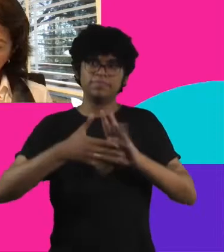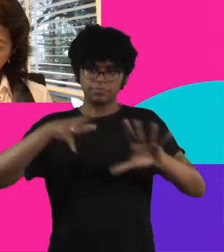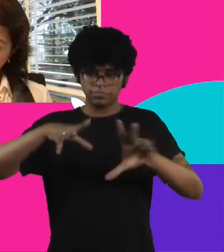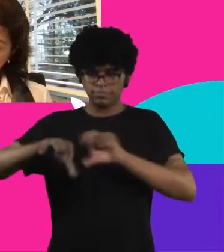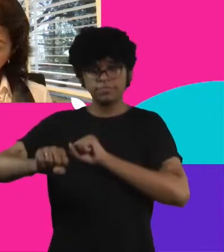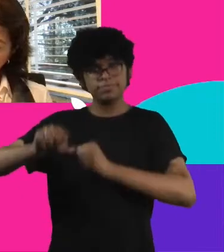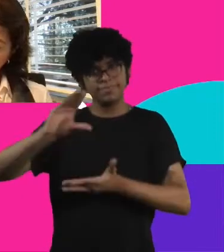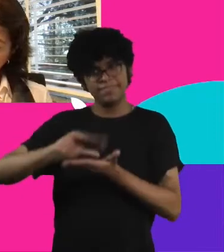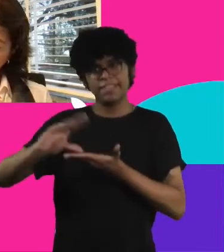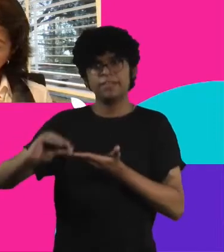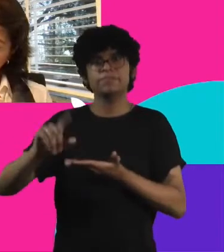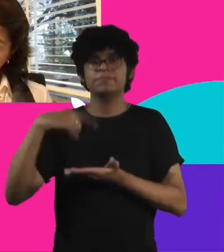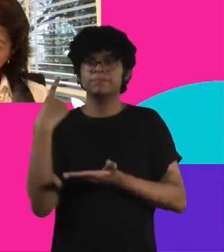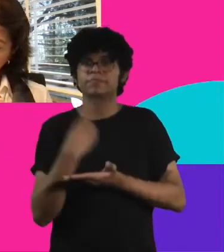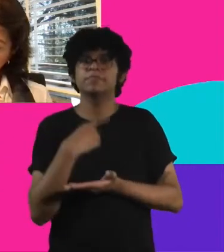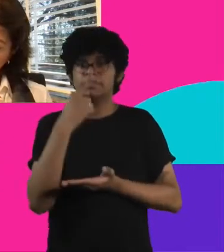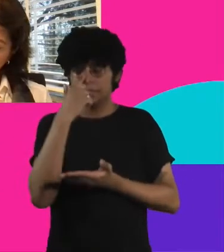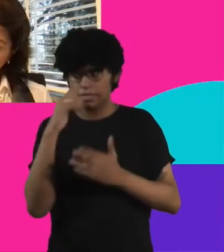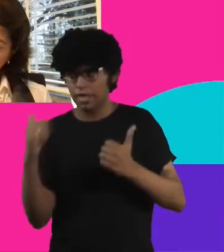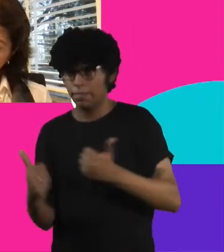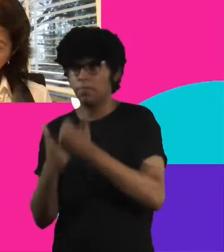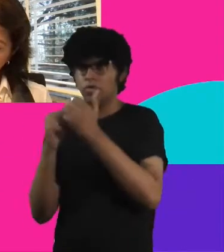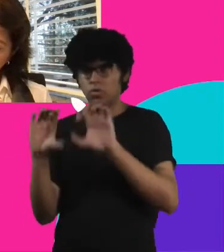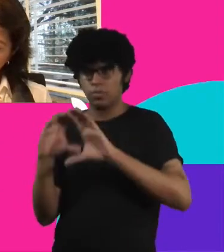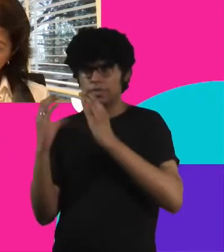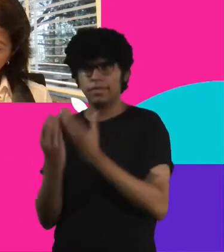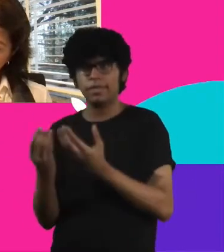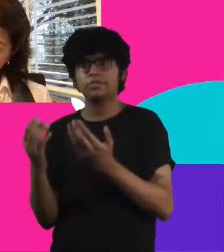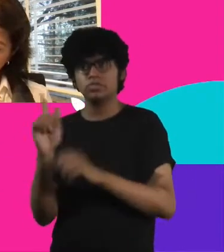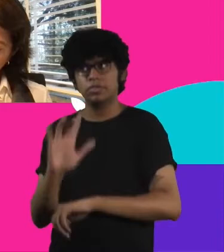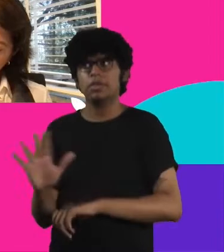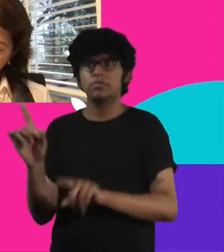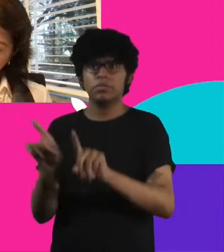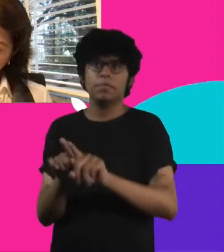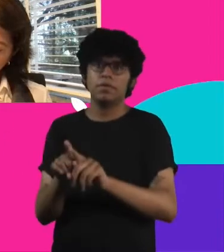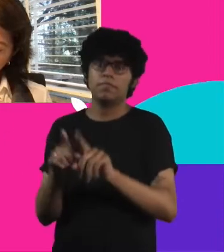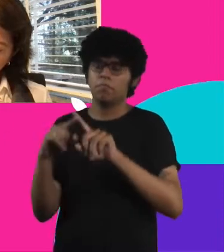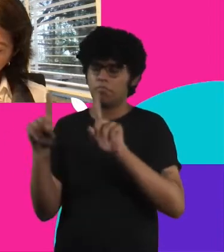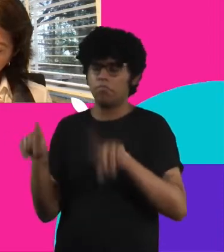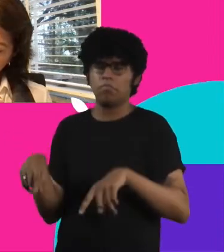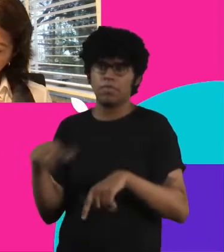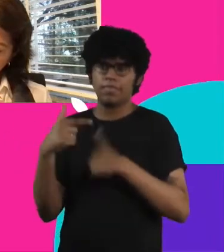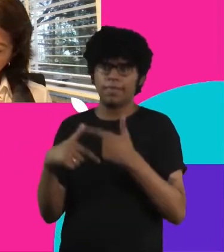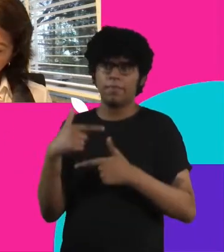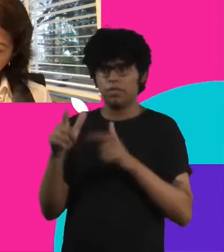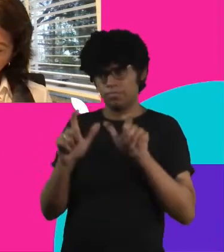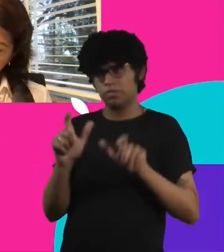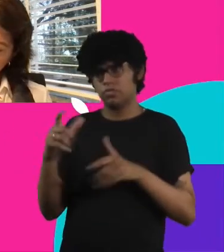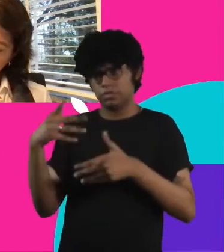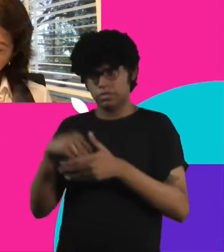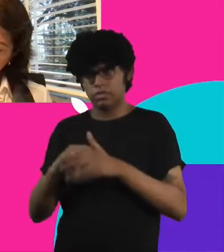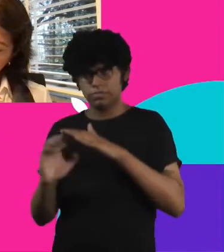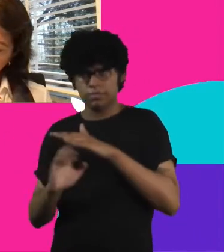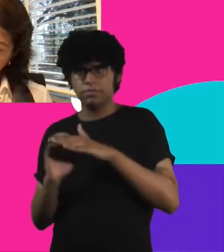em dados, onde a gente atende tanto a comunidade em geral, como os nossos próprios colaboradores internos, que foi um sucesso,